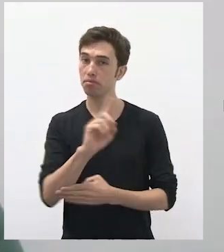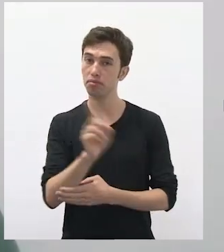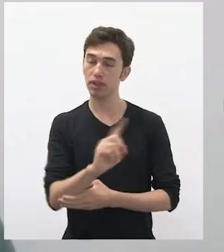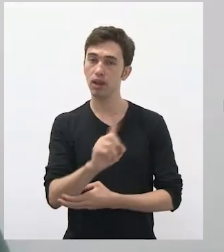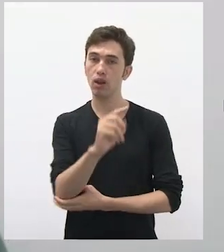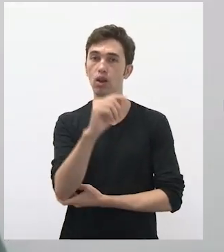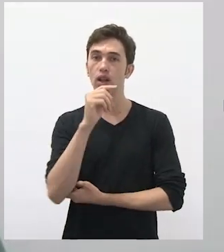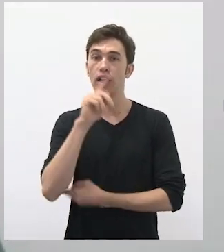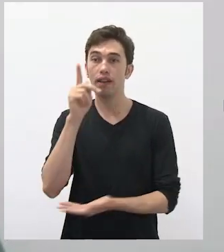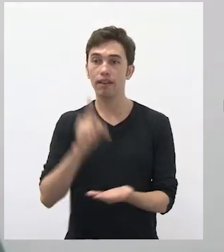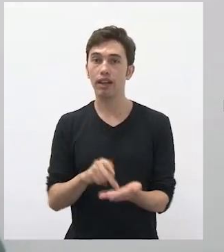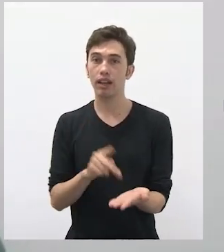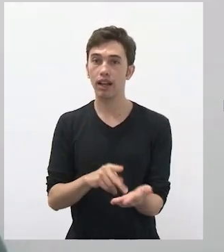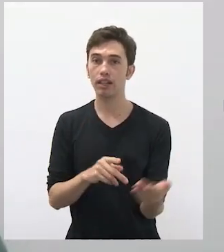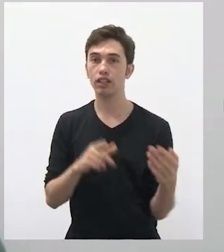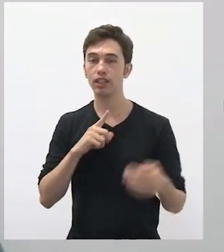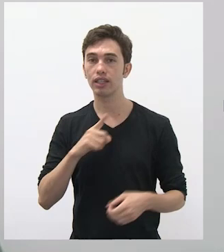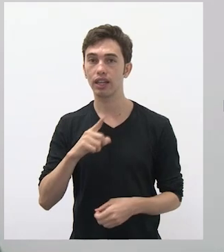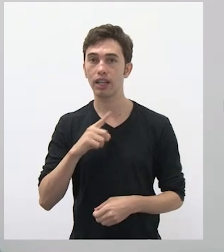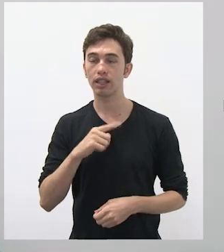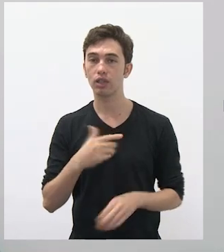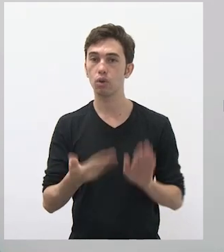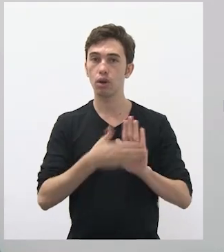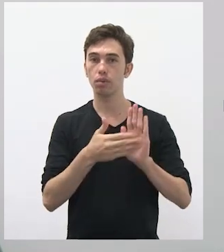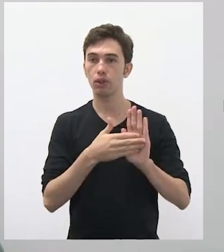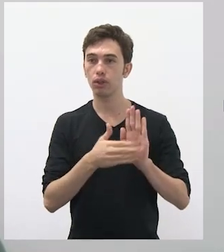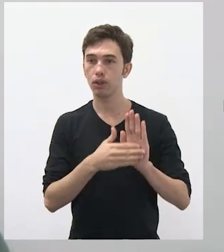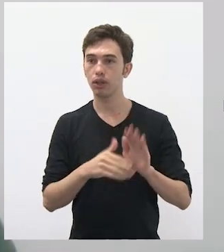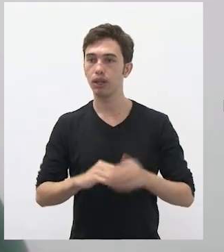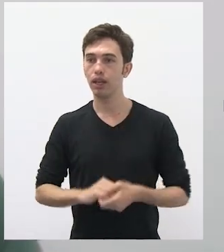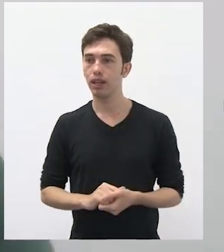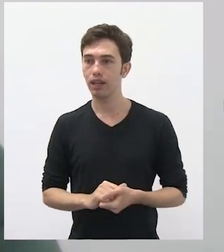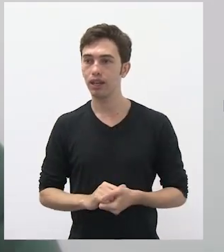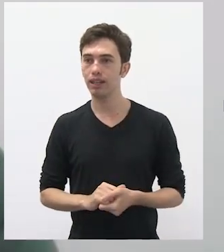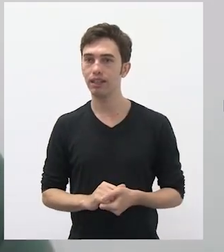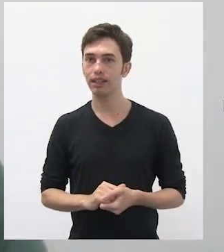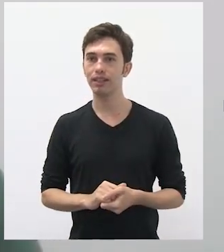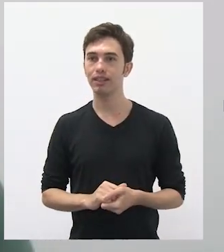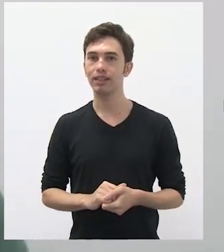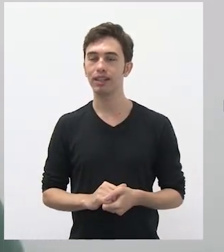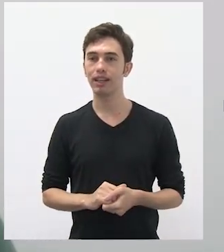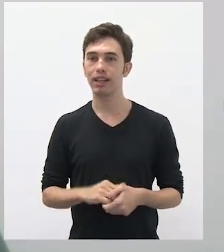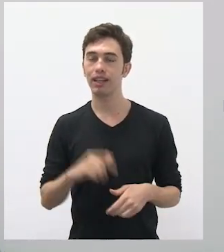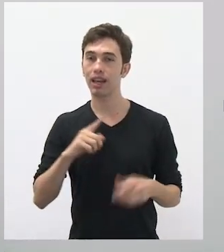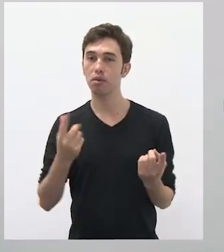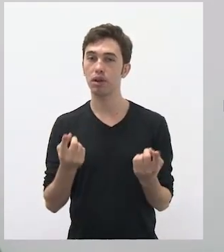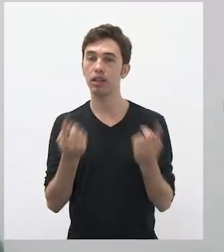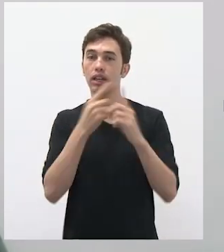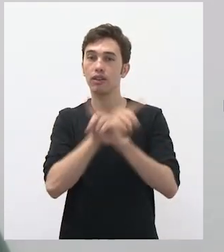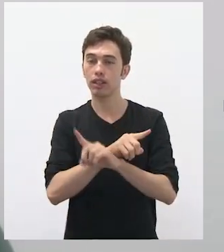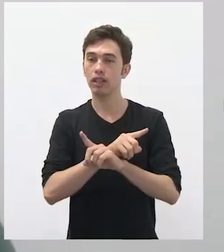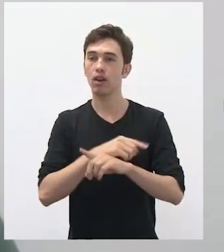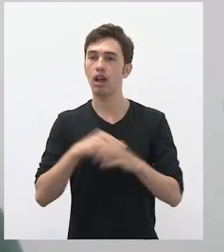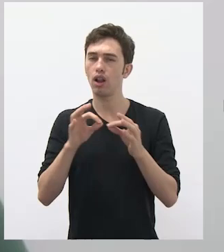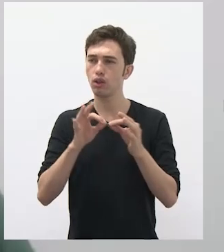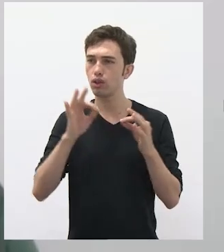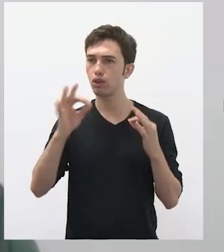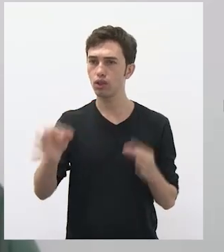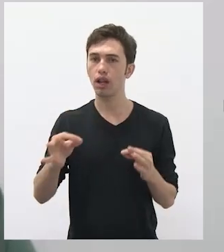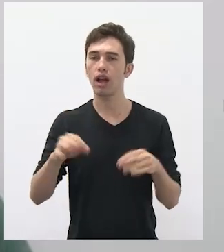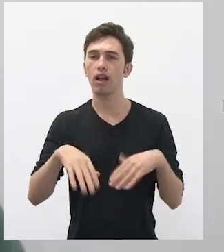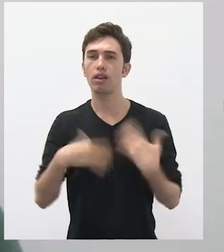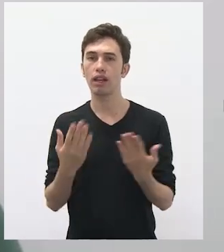na verdade, ela tem uma propositura ali que é transversal, que é longitudinal, que